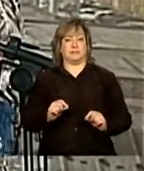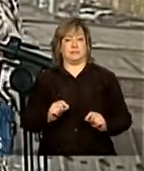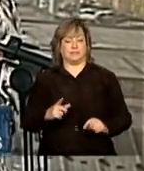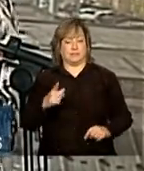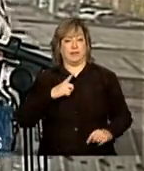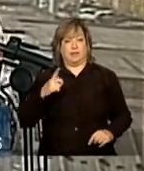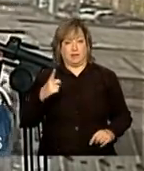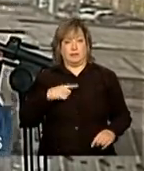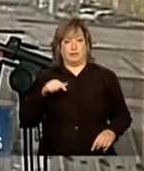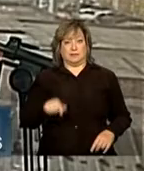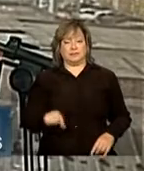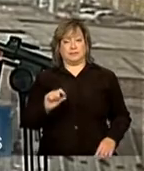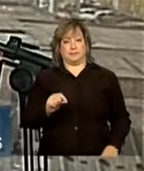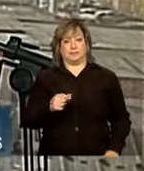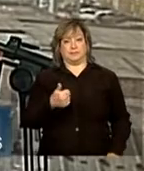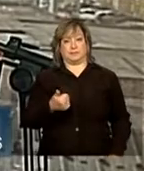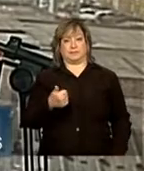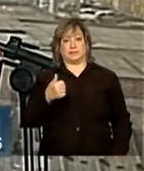tem